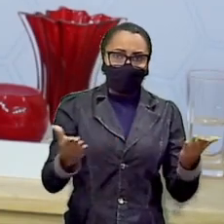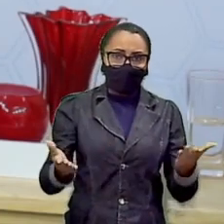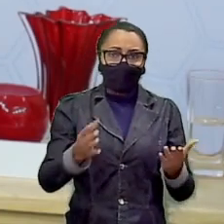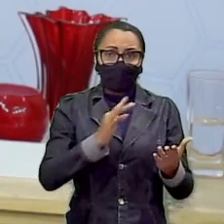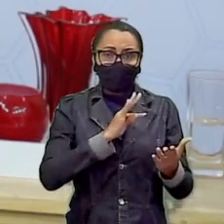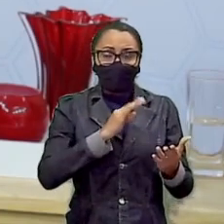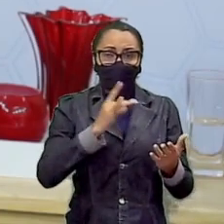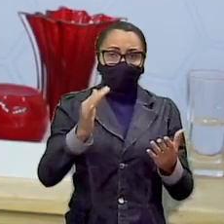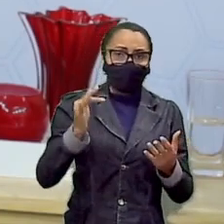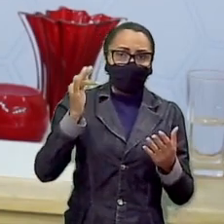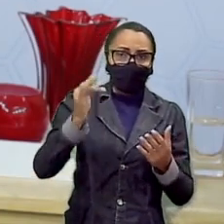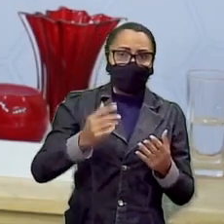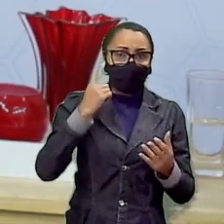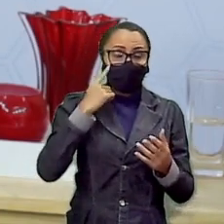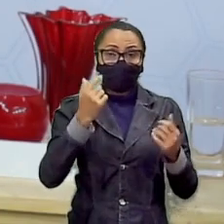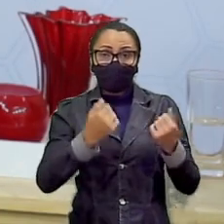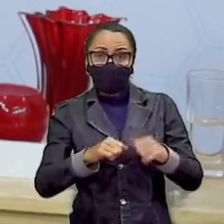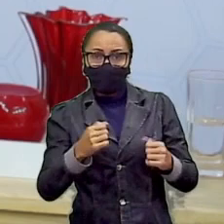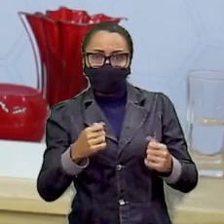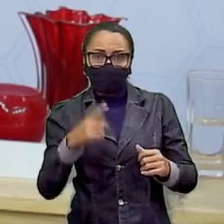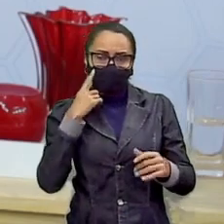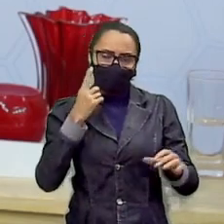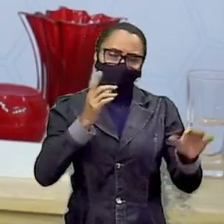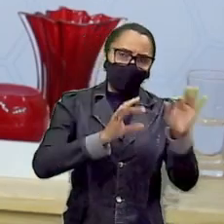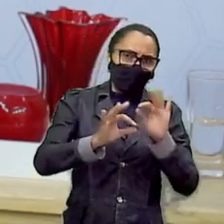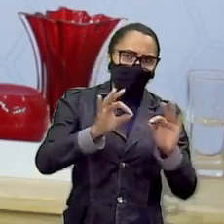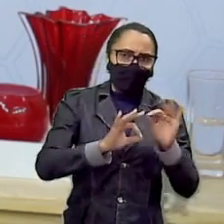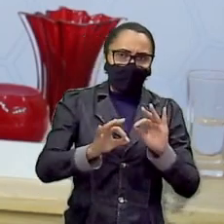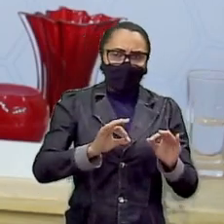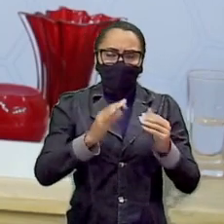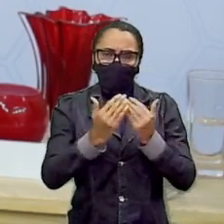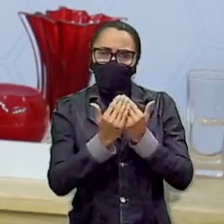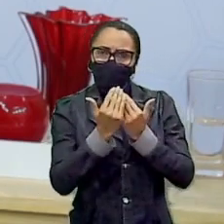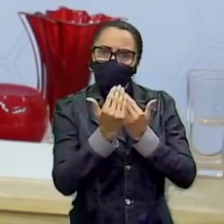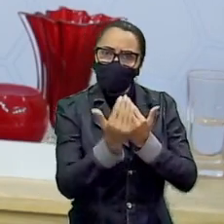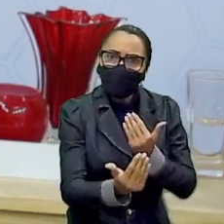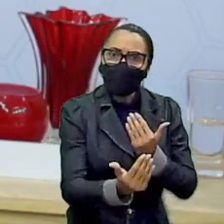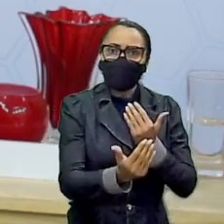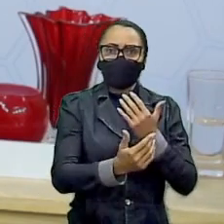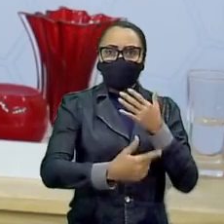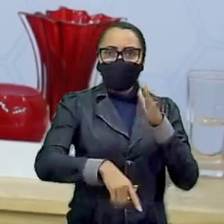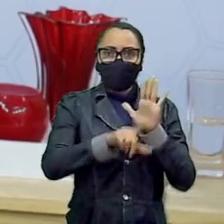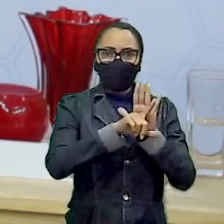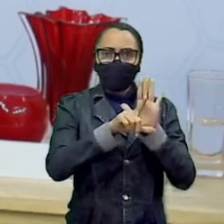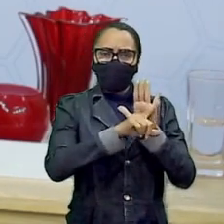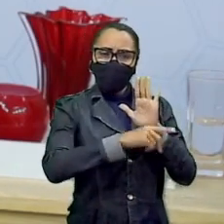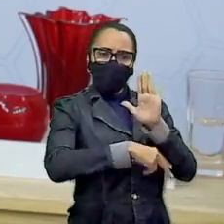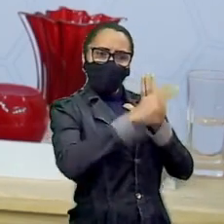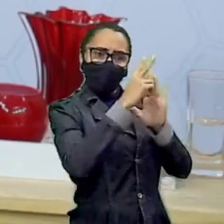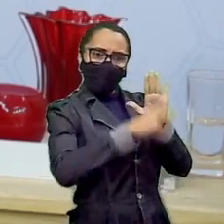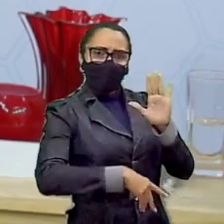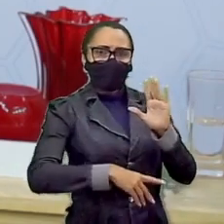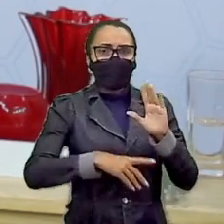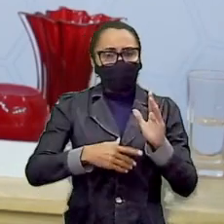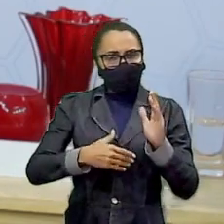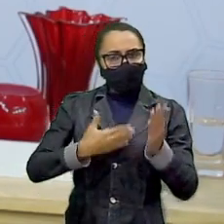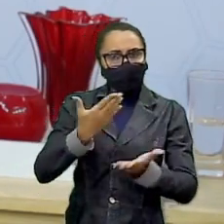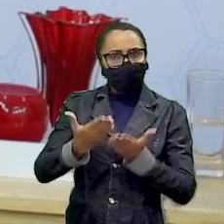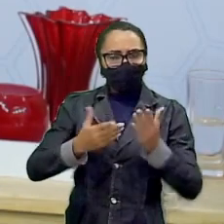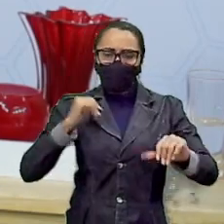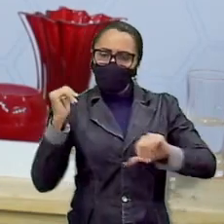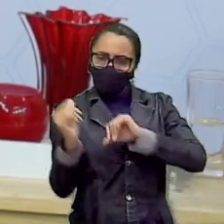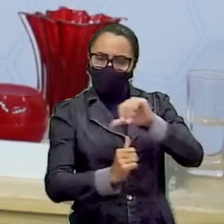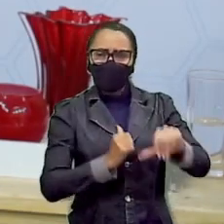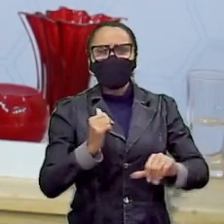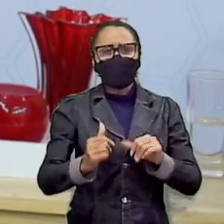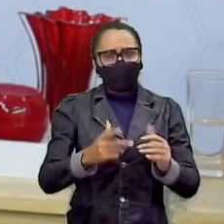futuros técnicos de segurança, precisam se atualizar, estar à frente. As legislações, elas são dinâmicas. Então, a gente não pode